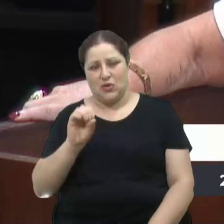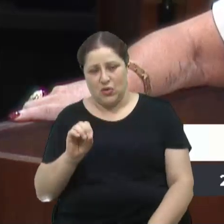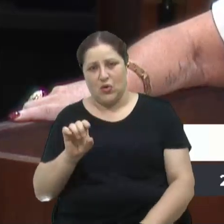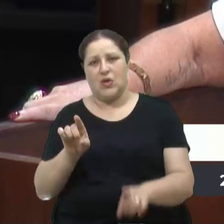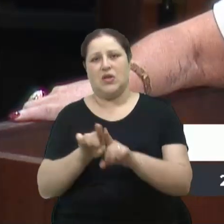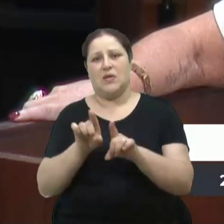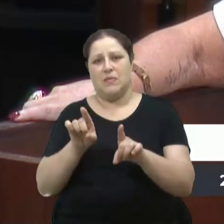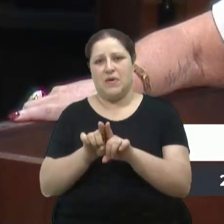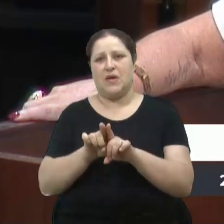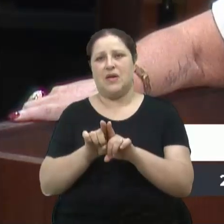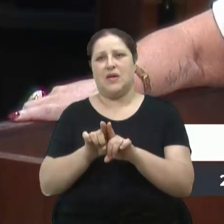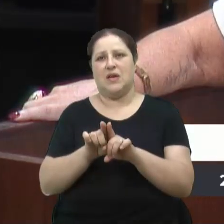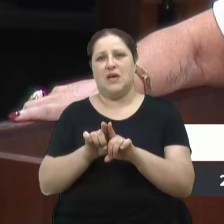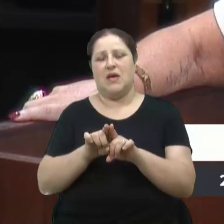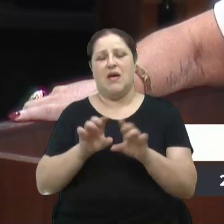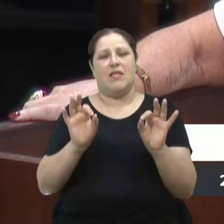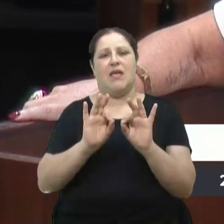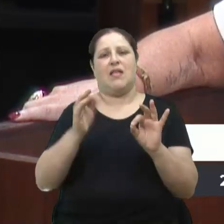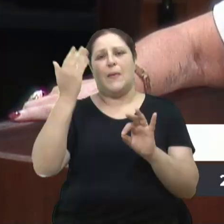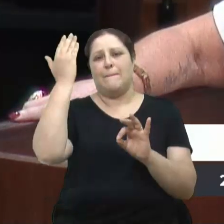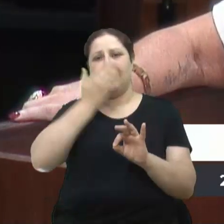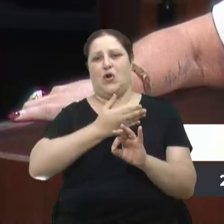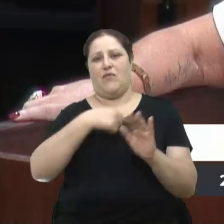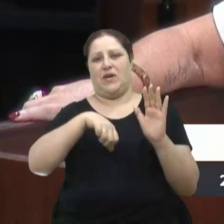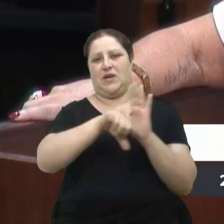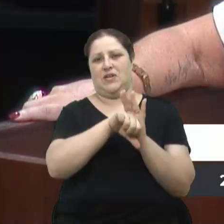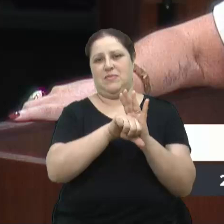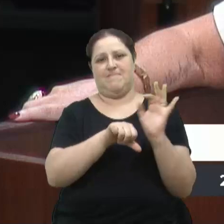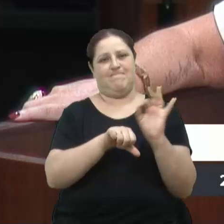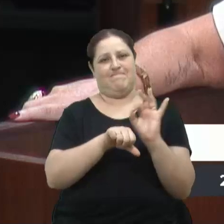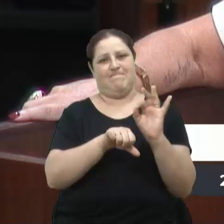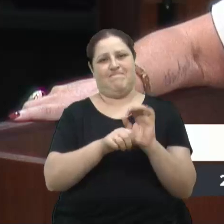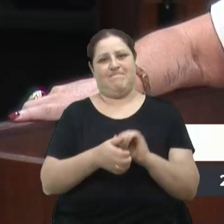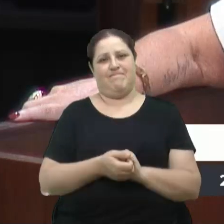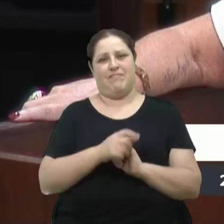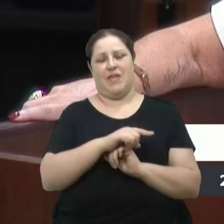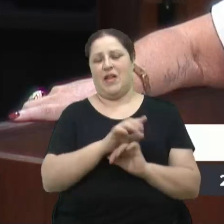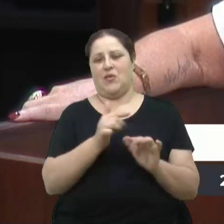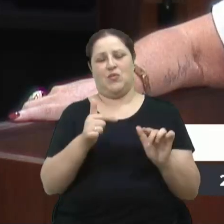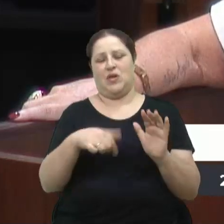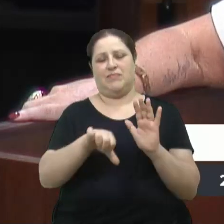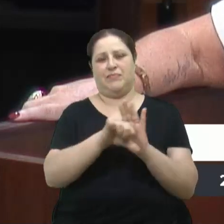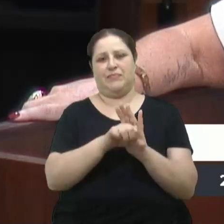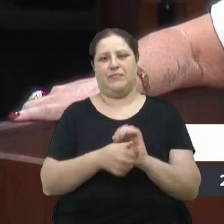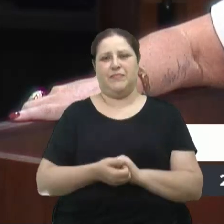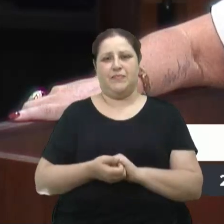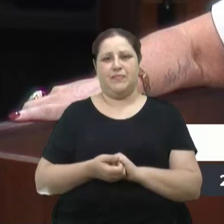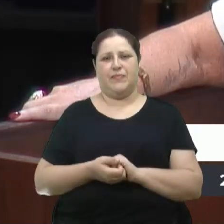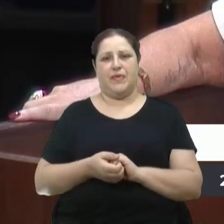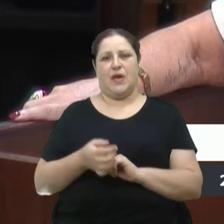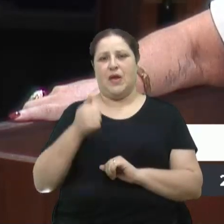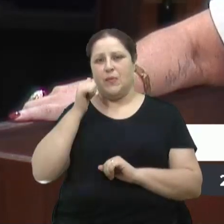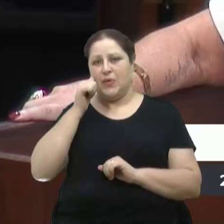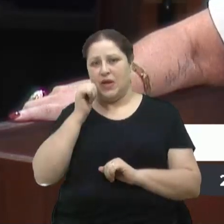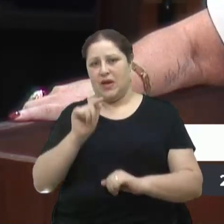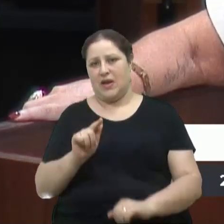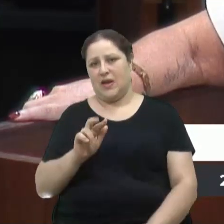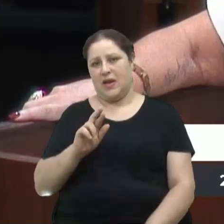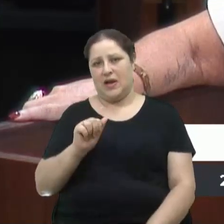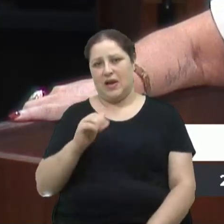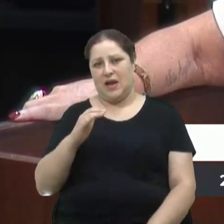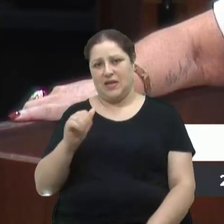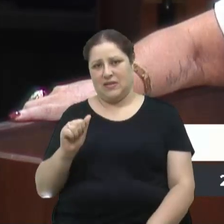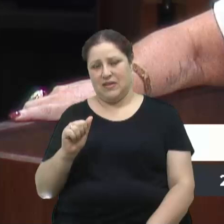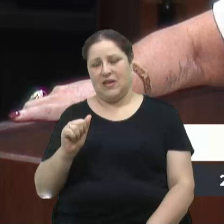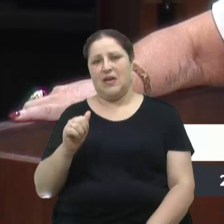nenhuma delas. Graça Foster foi filha de mãe solo, criada em uma favela